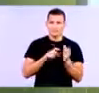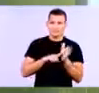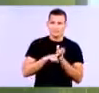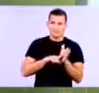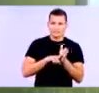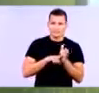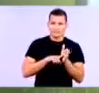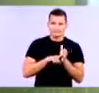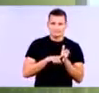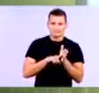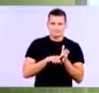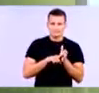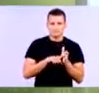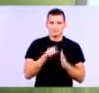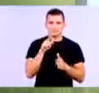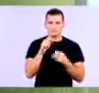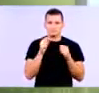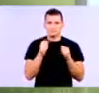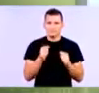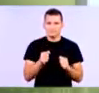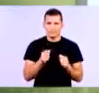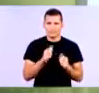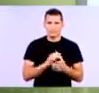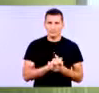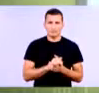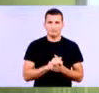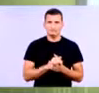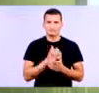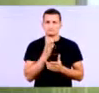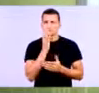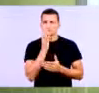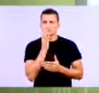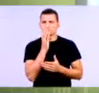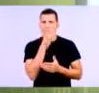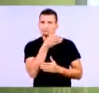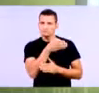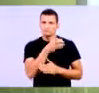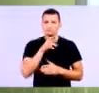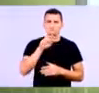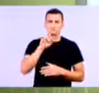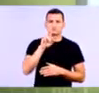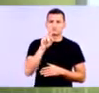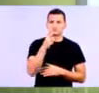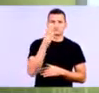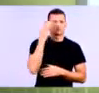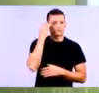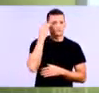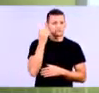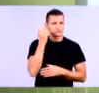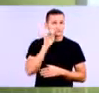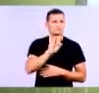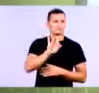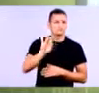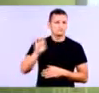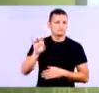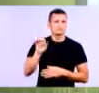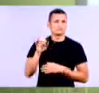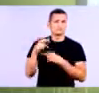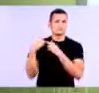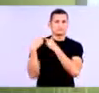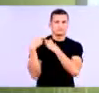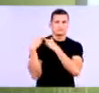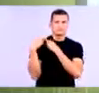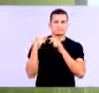levantamento, né, você pode dirigir-se ao RH para saber exatamente as atribuições de cada funcionário,